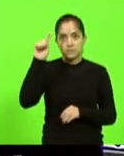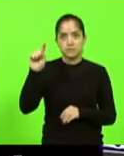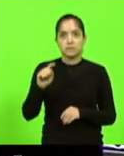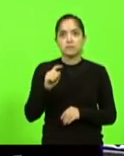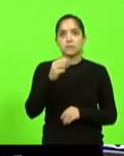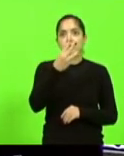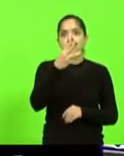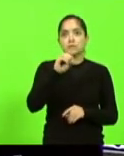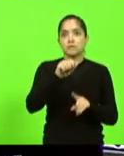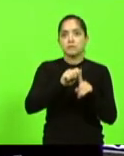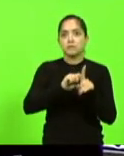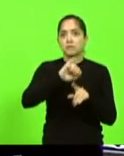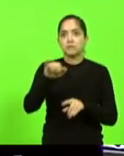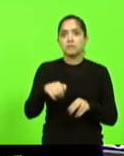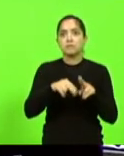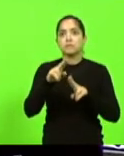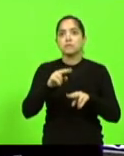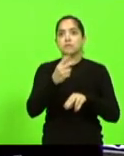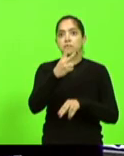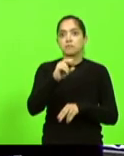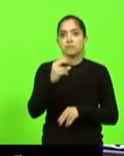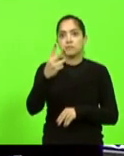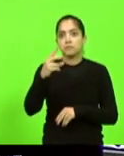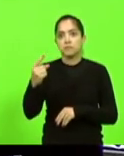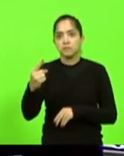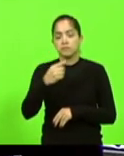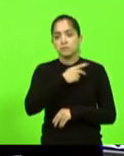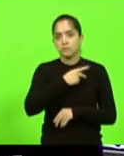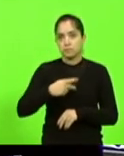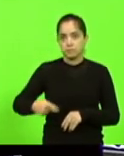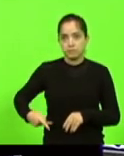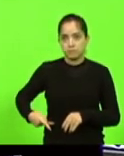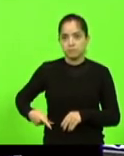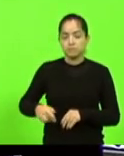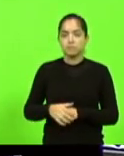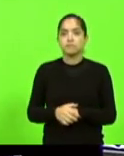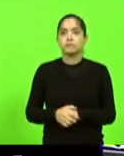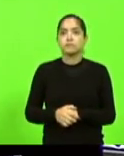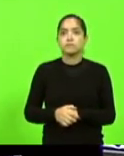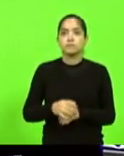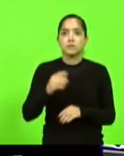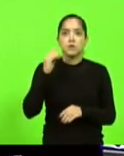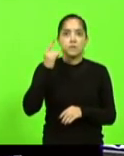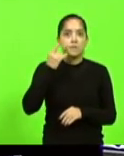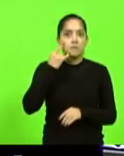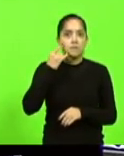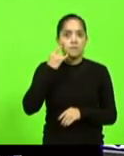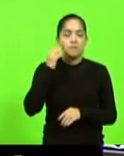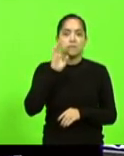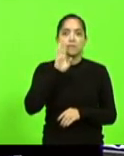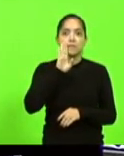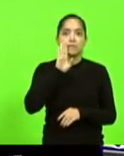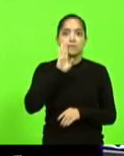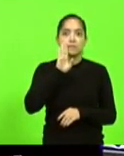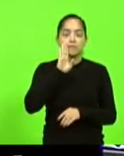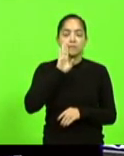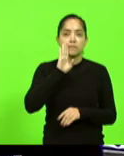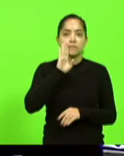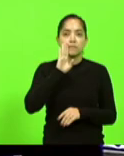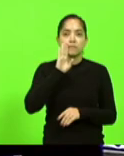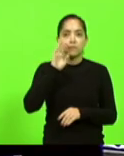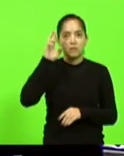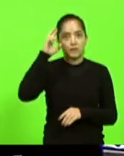dia 30 de junho de 2021. Presidência, deputados Mauro de Nadal, Nilson Berlanda, Ricardo